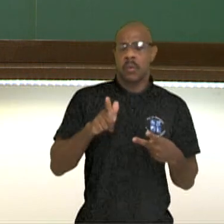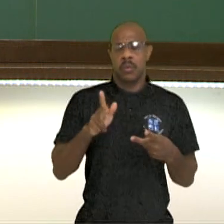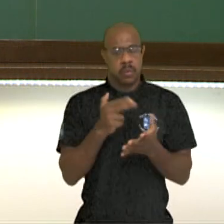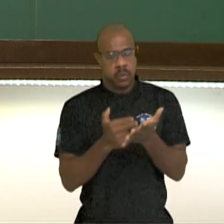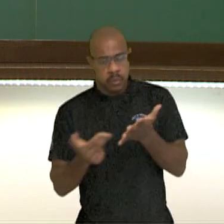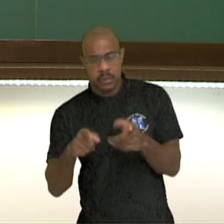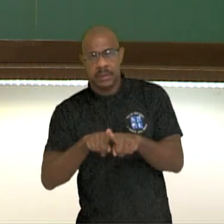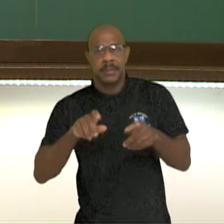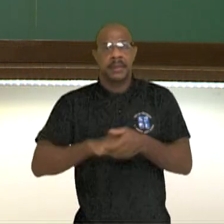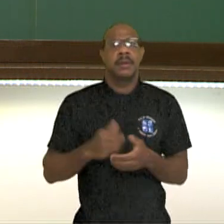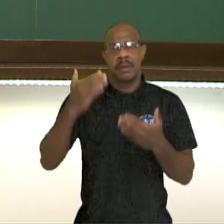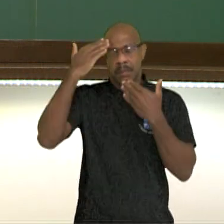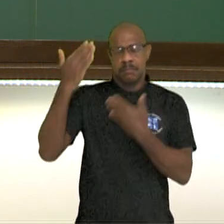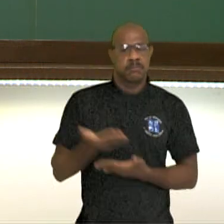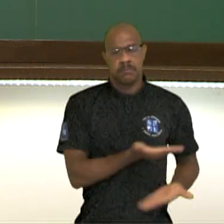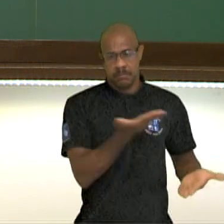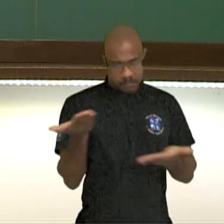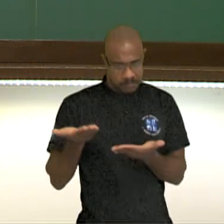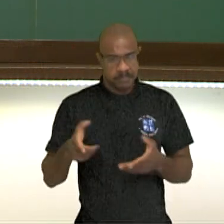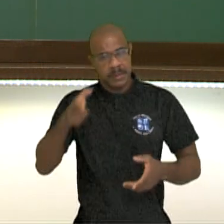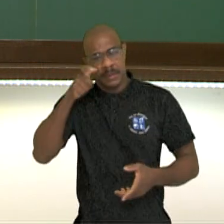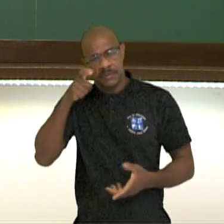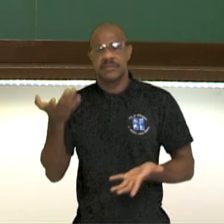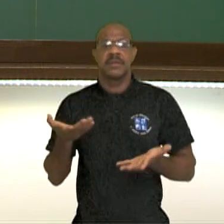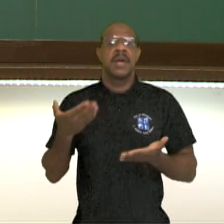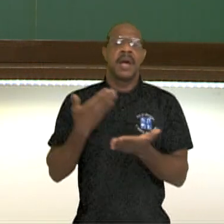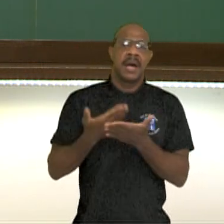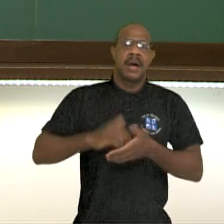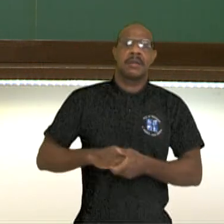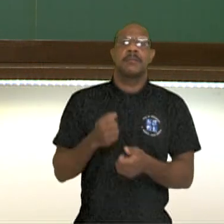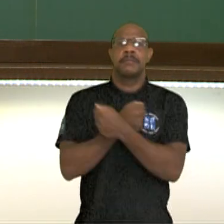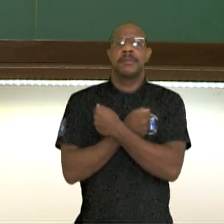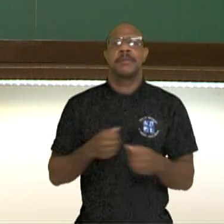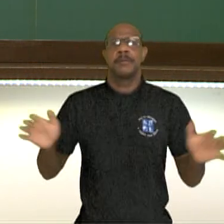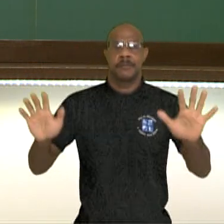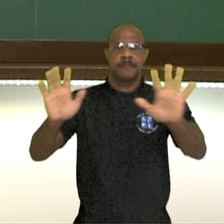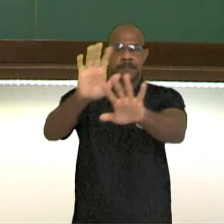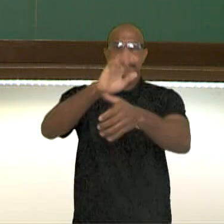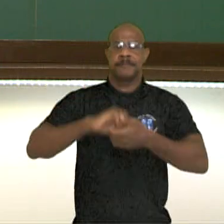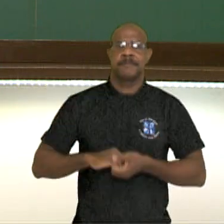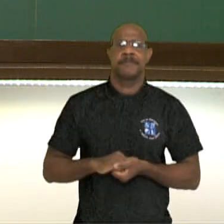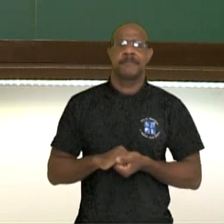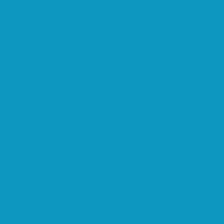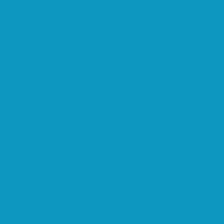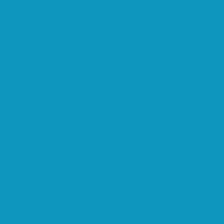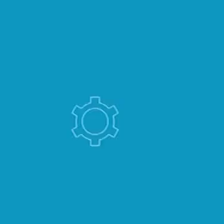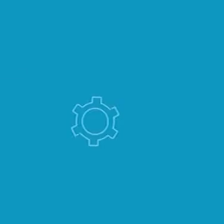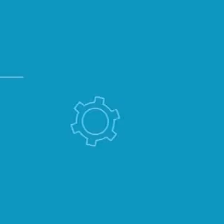gráficas. Muito obrigado a você por ter participado dessa nossa aula, um forte abraço e até a próxima!